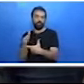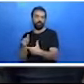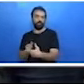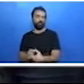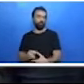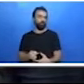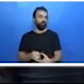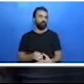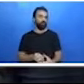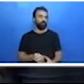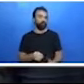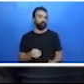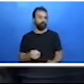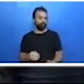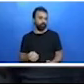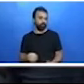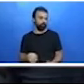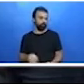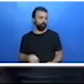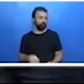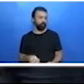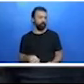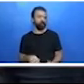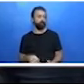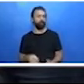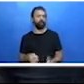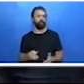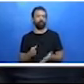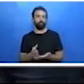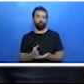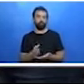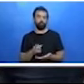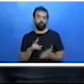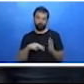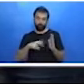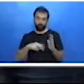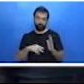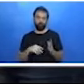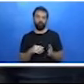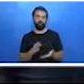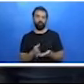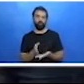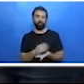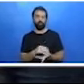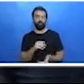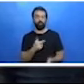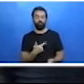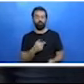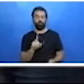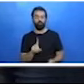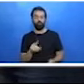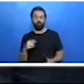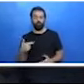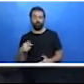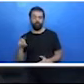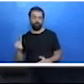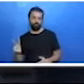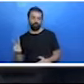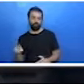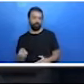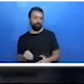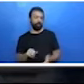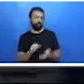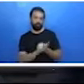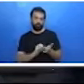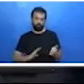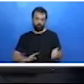como se dá o ritmo dos poemas. Nós vamos ler as páginas 71 e 72, vamos resolver os exercícios